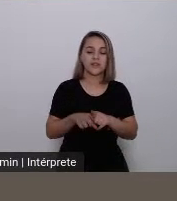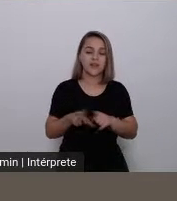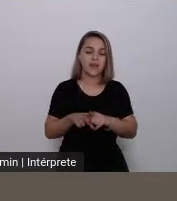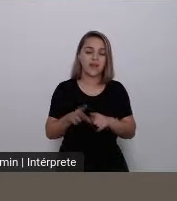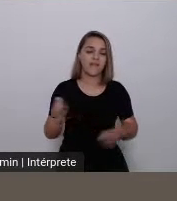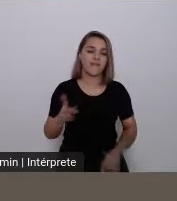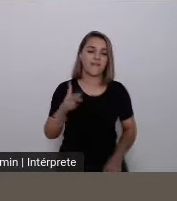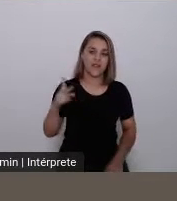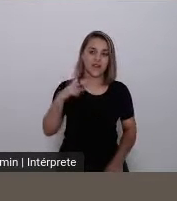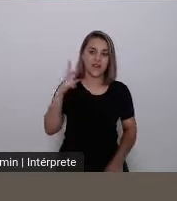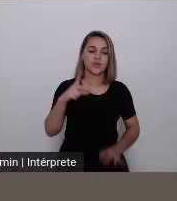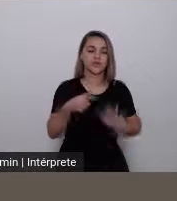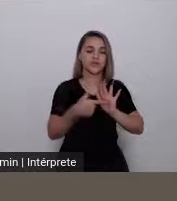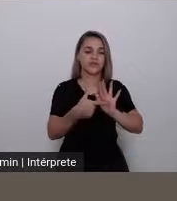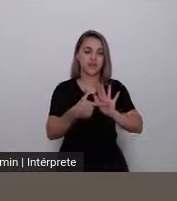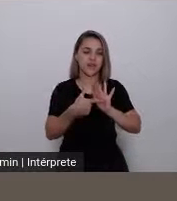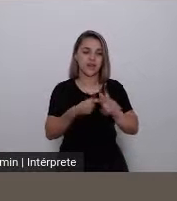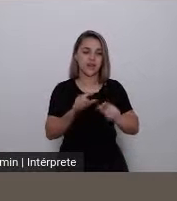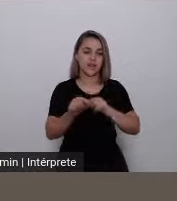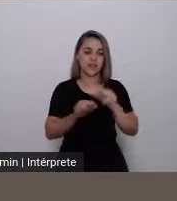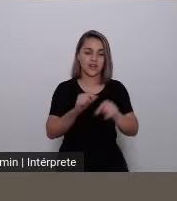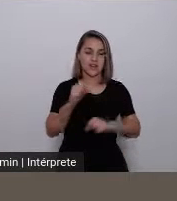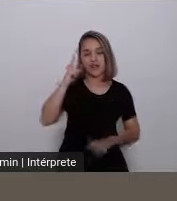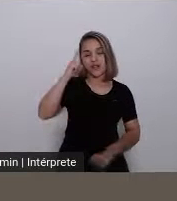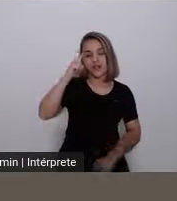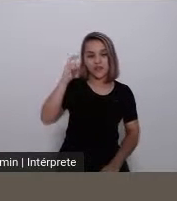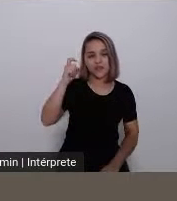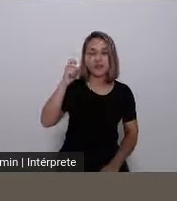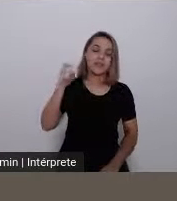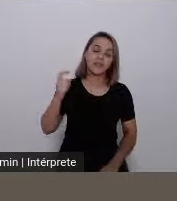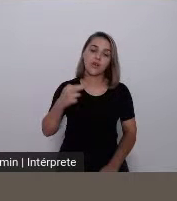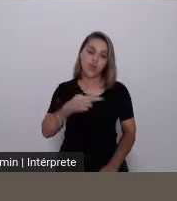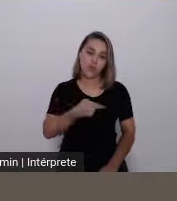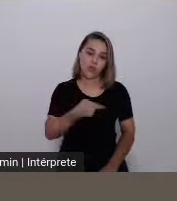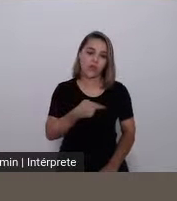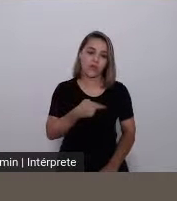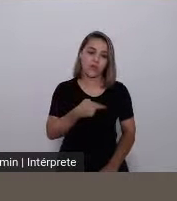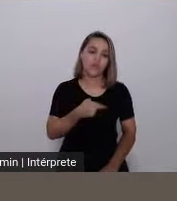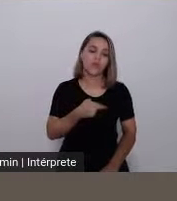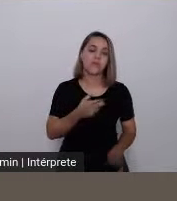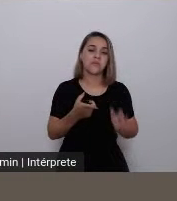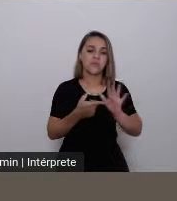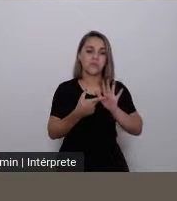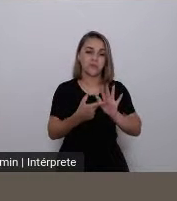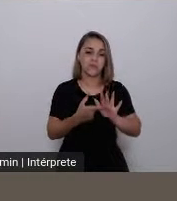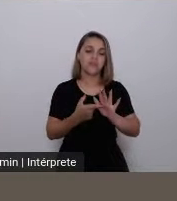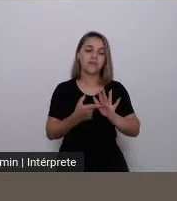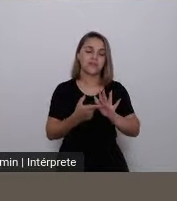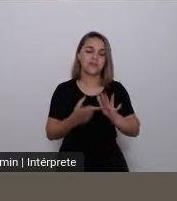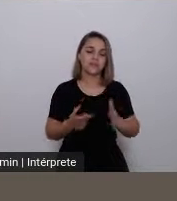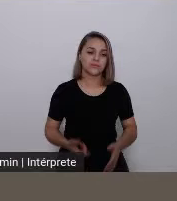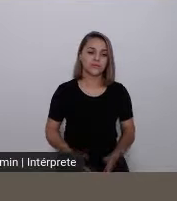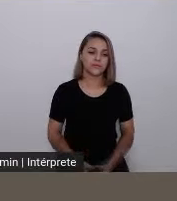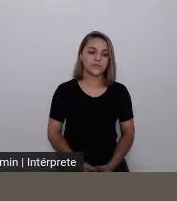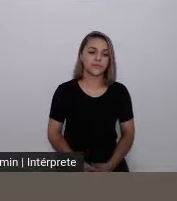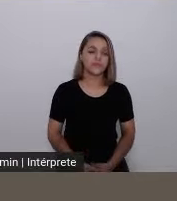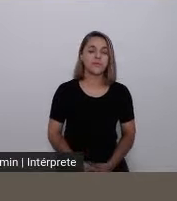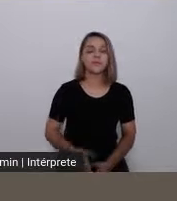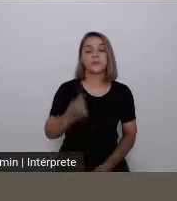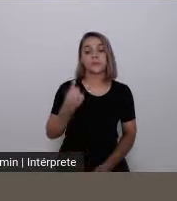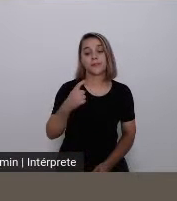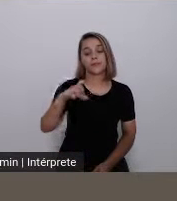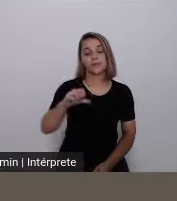muito marcados por um ideal estético romântico, simbolista, que, enfim, em